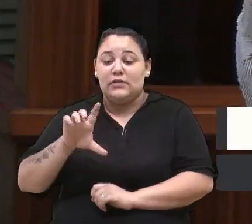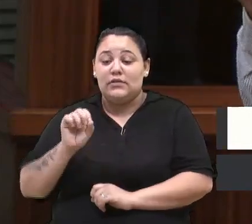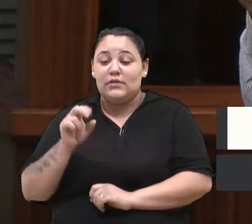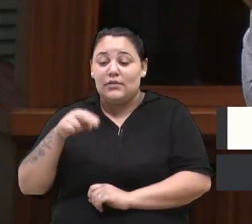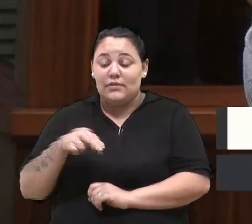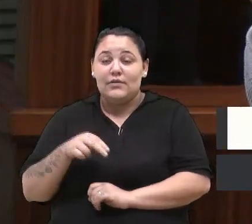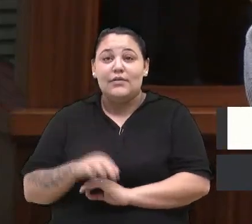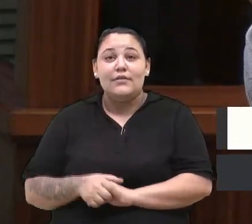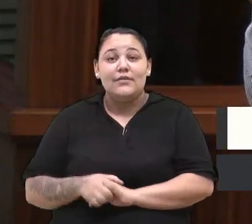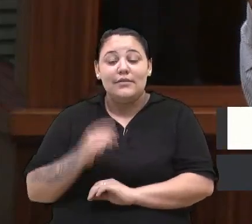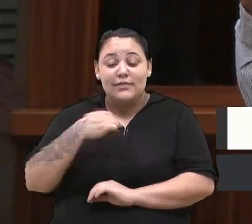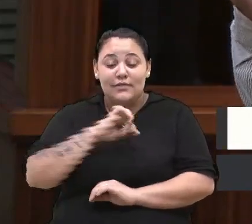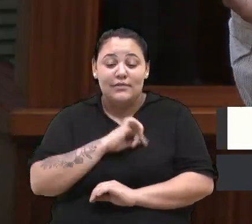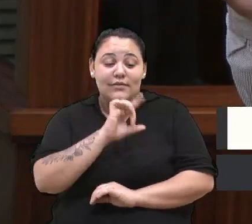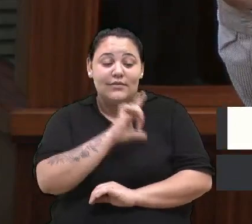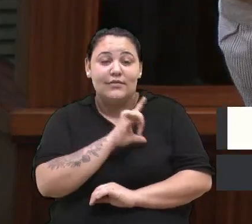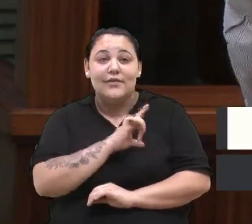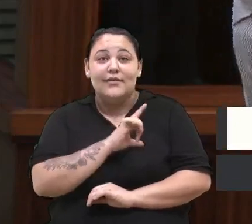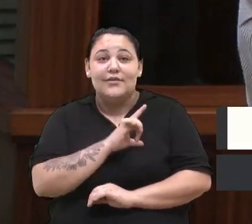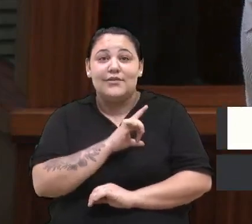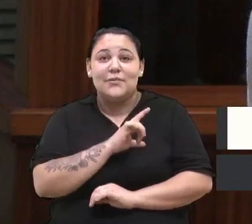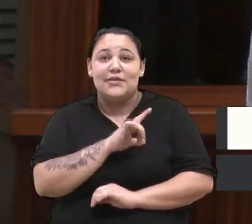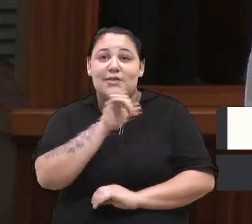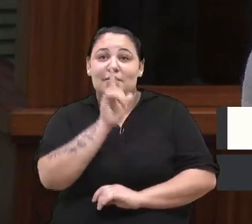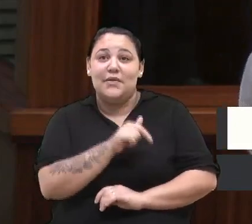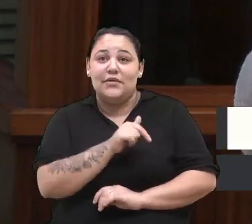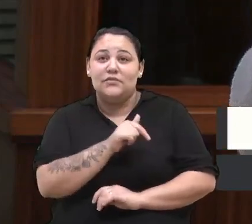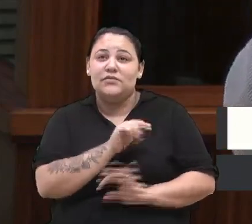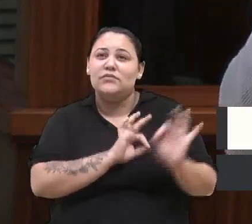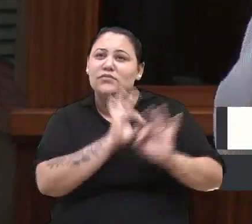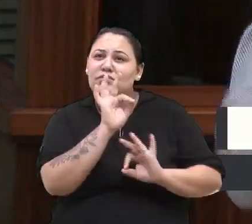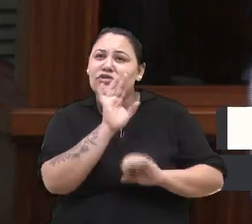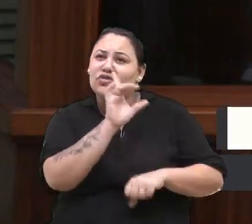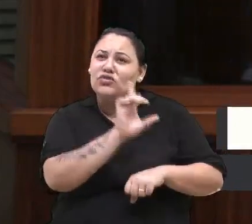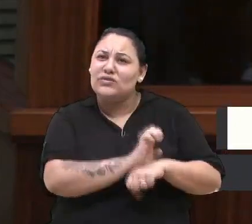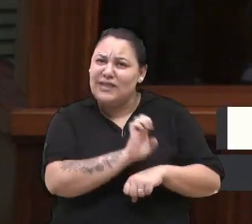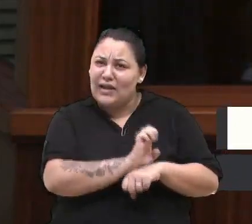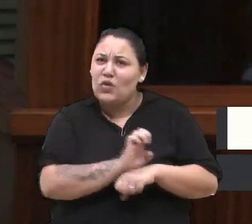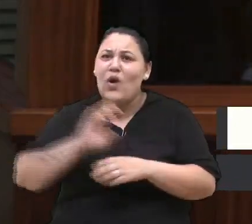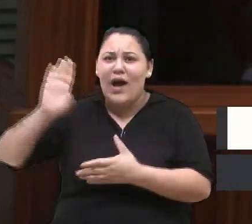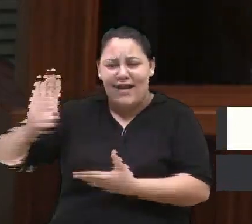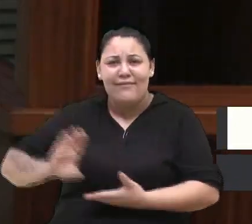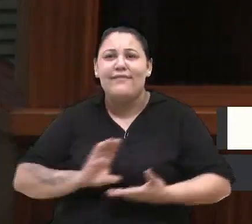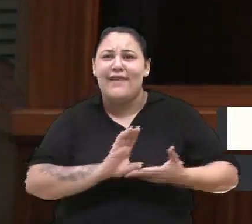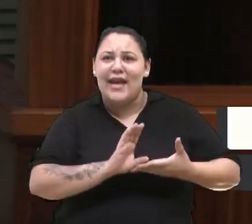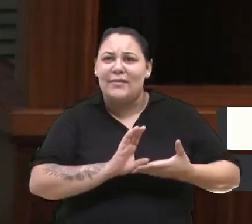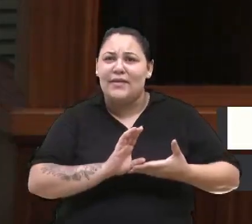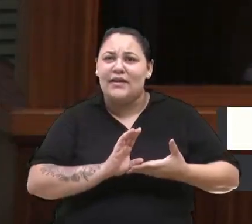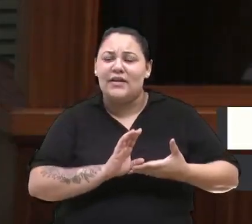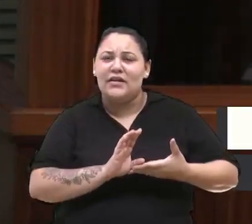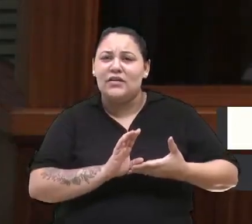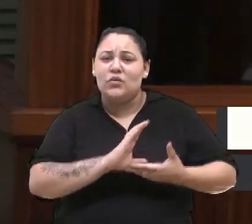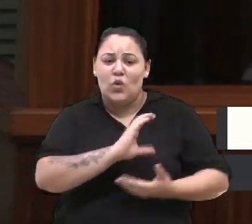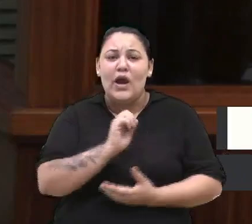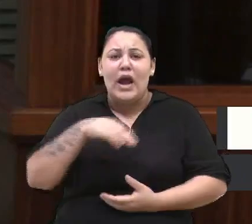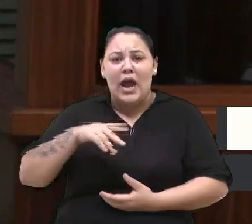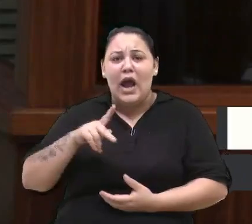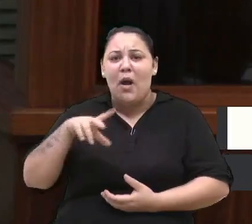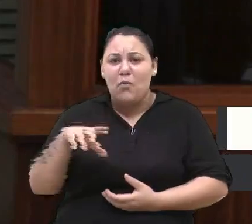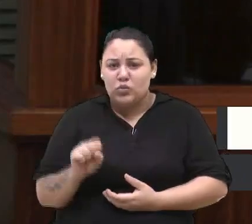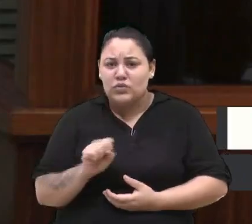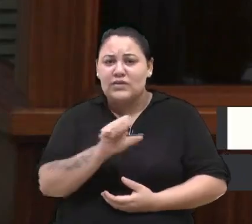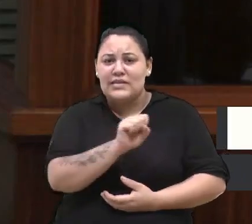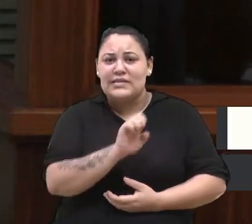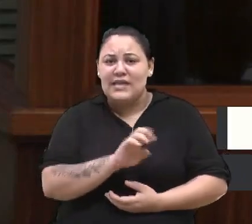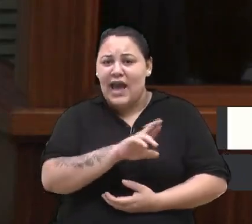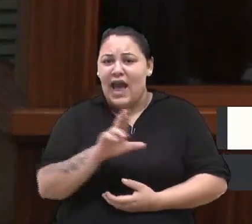do estado, de 200 e poucas moradias, eu acho, o recurso que veio, que é lá para o Campos da Serra, e a informação e o compromisso